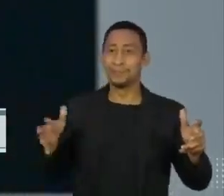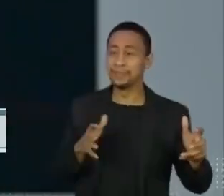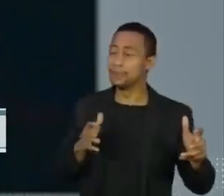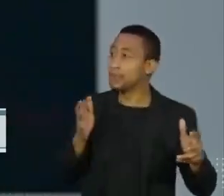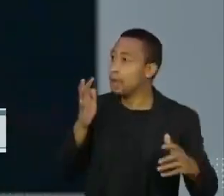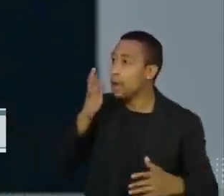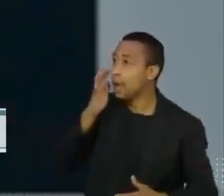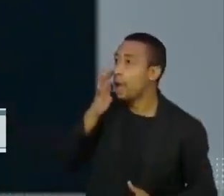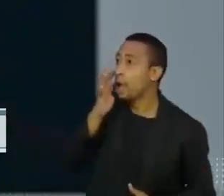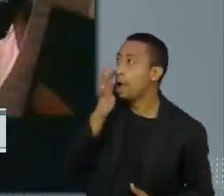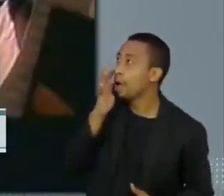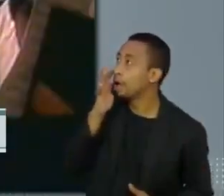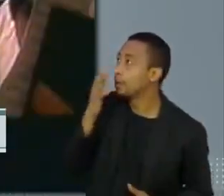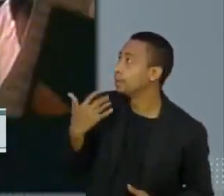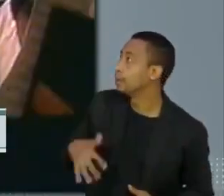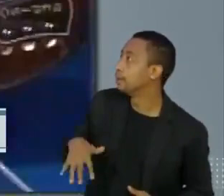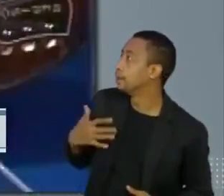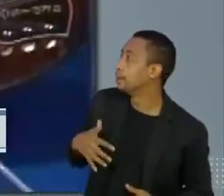Piazzolla.